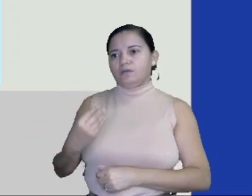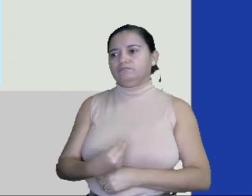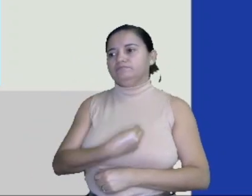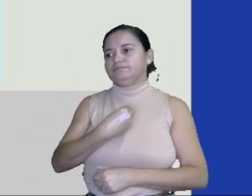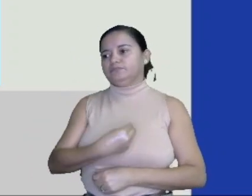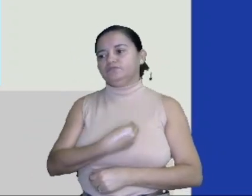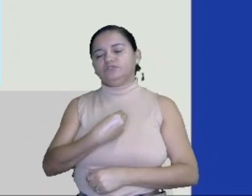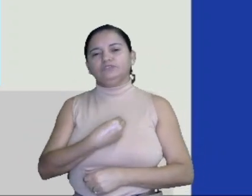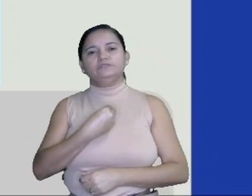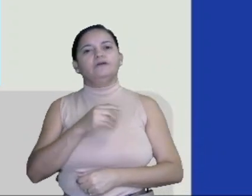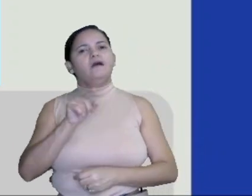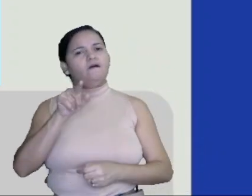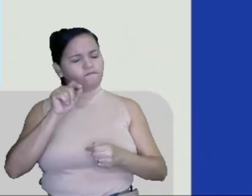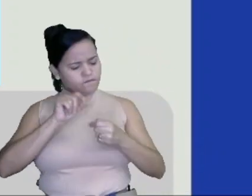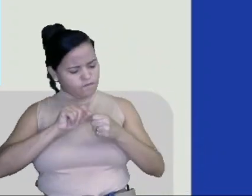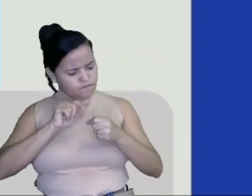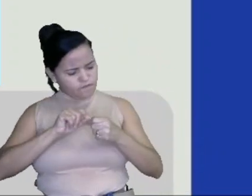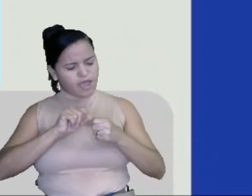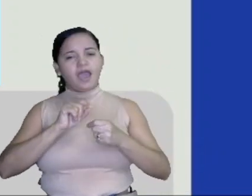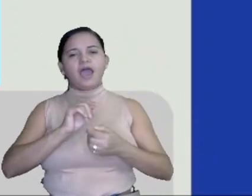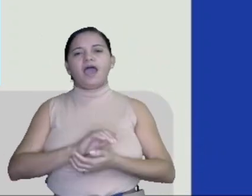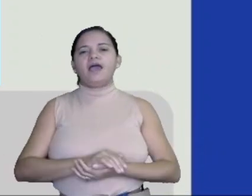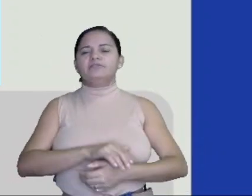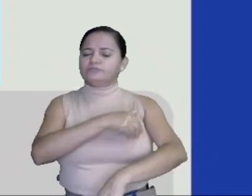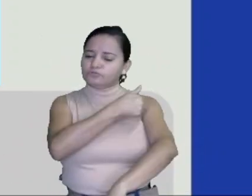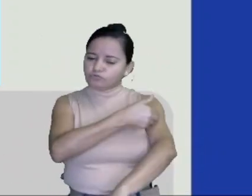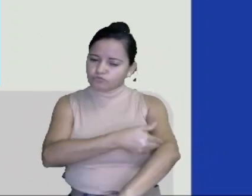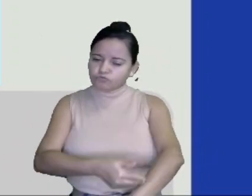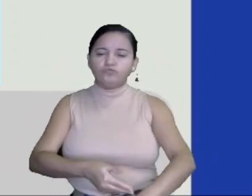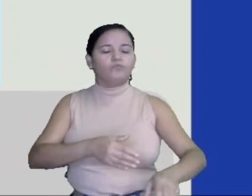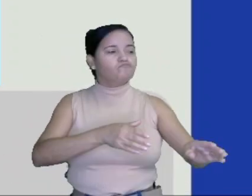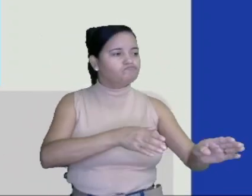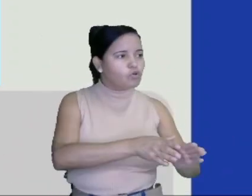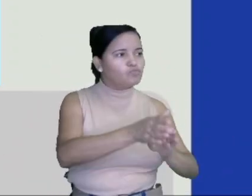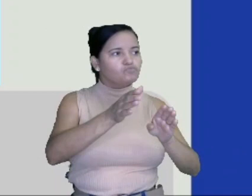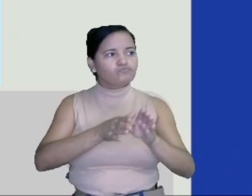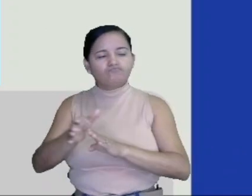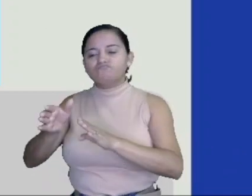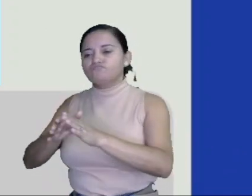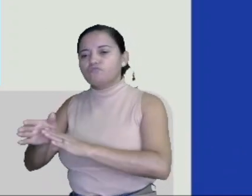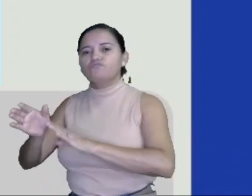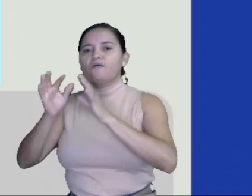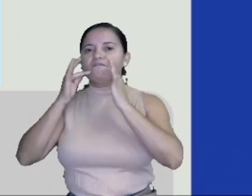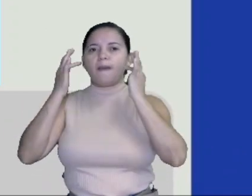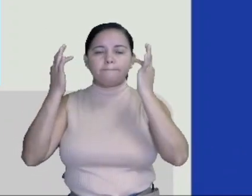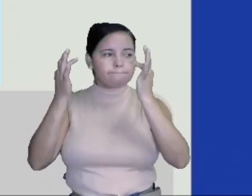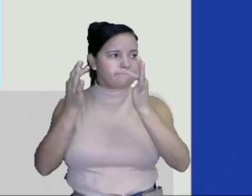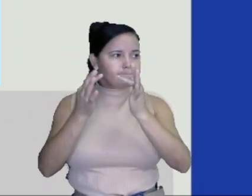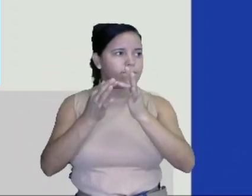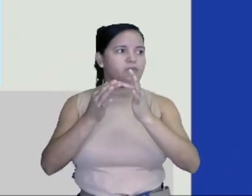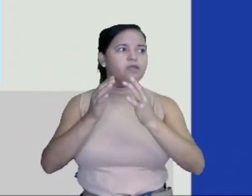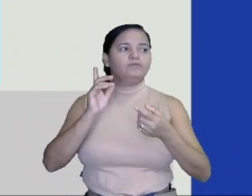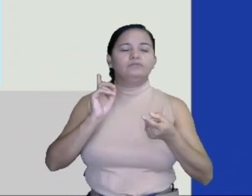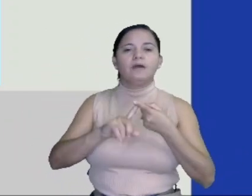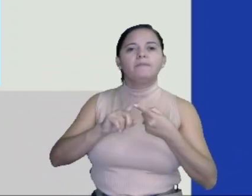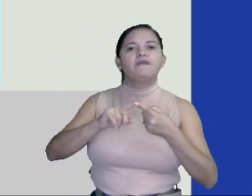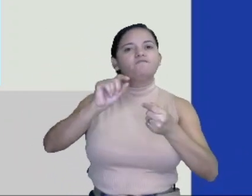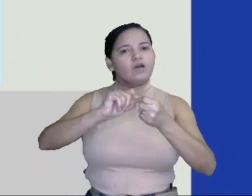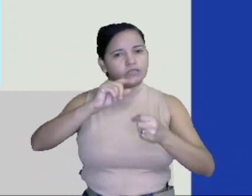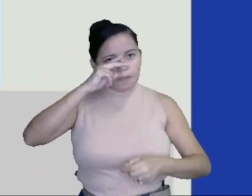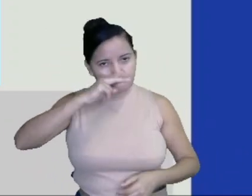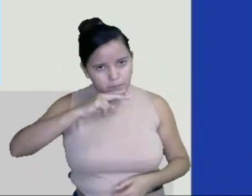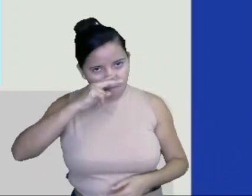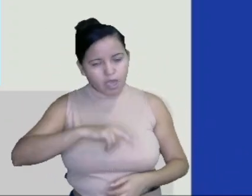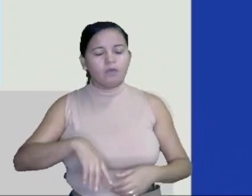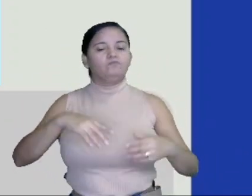vida. Pratique esses hábitos e aconselhe seus familiares e amigos a fazerem o mesmo.